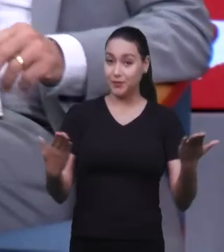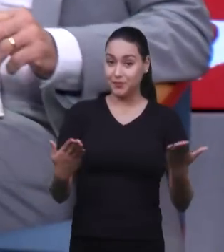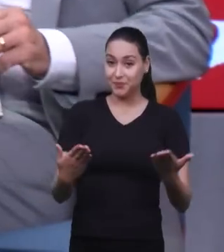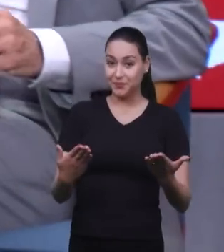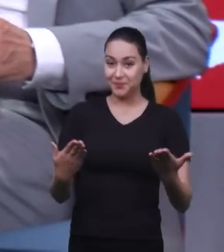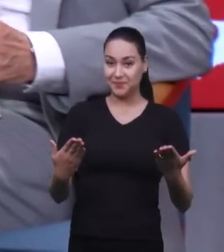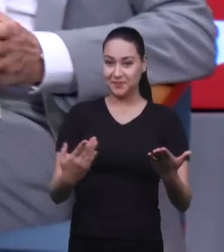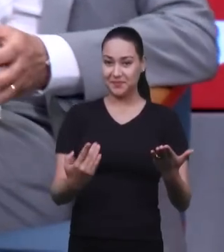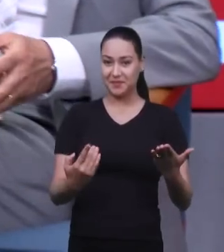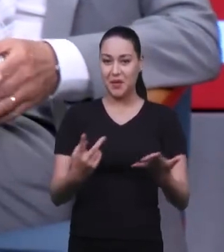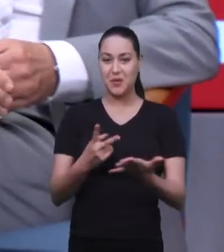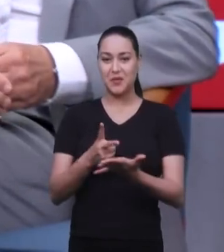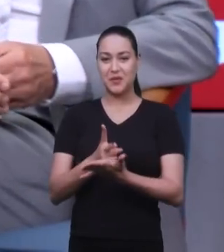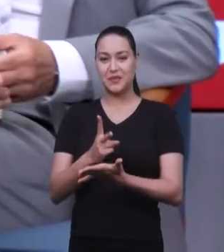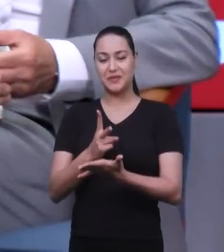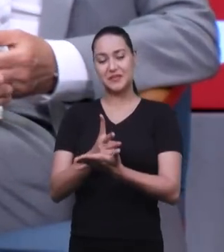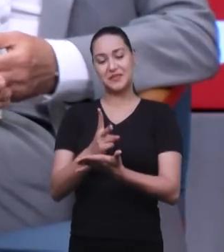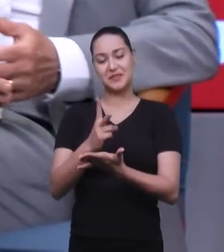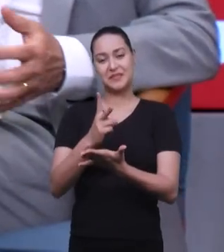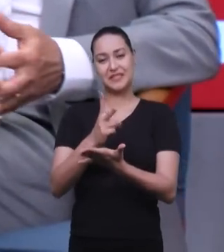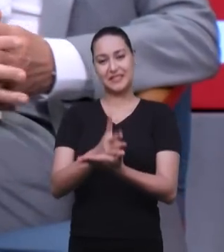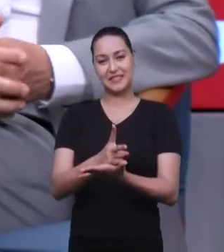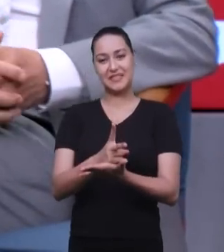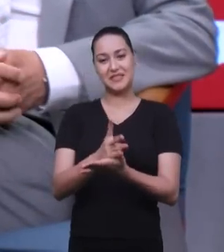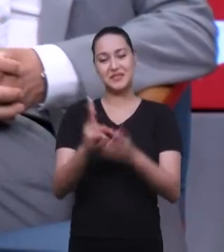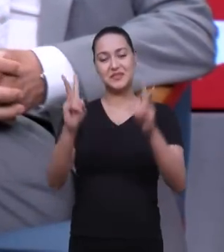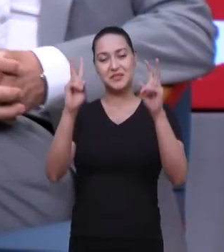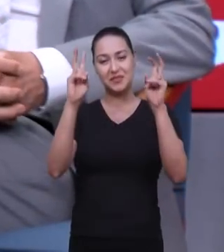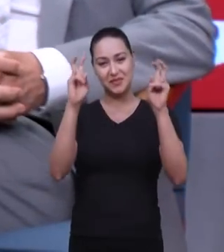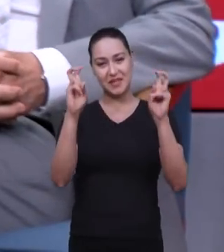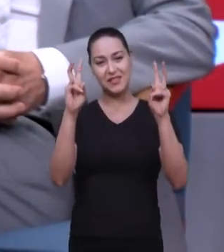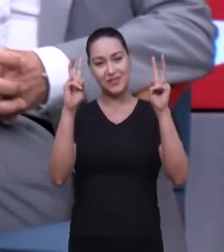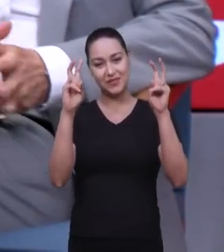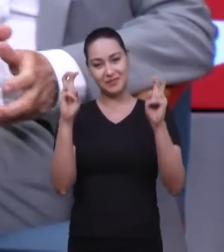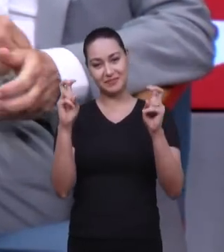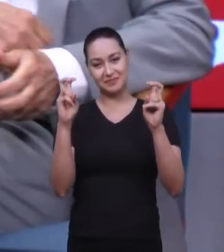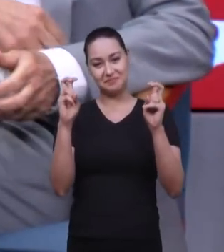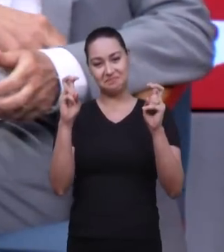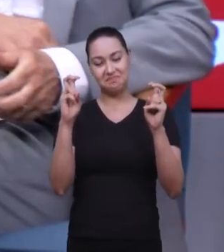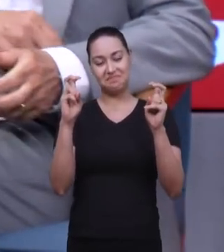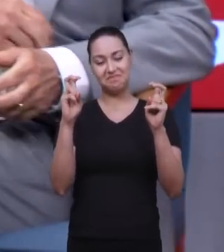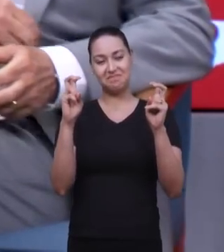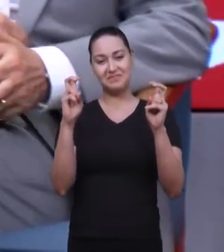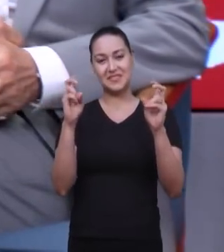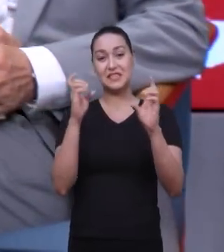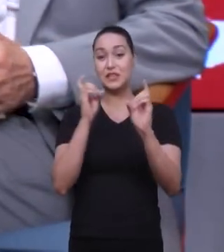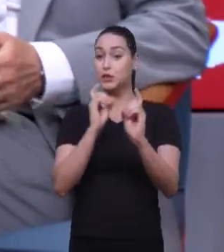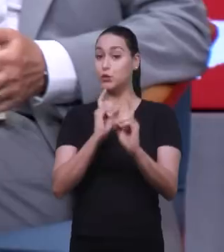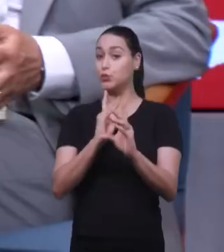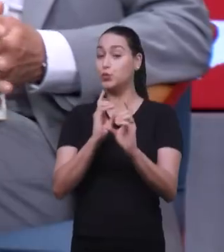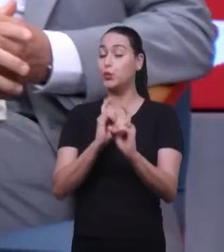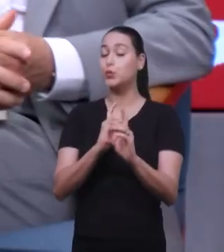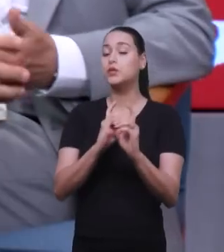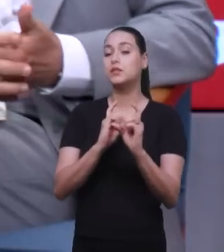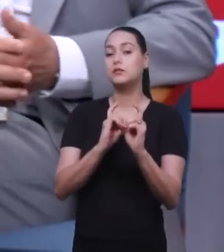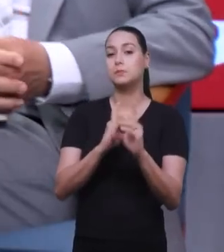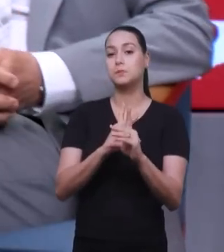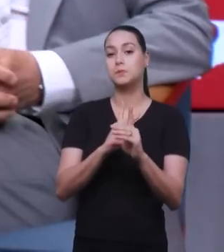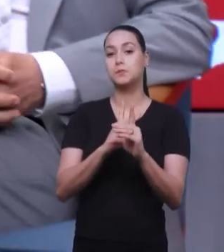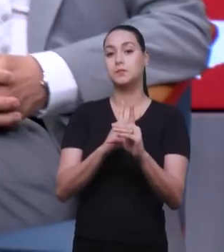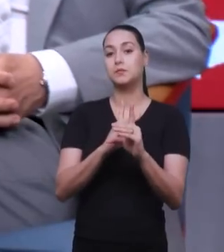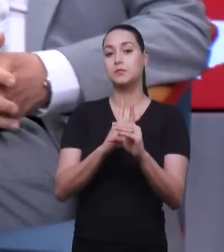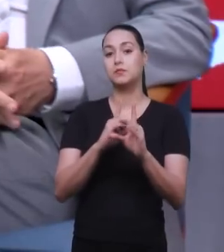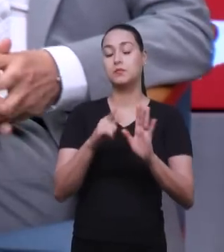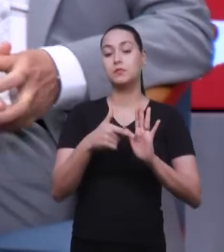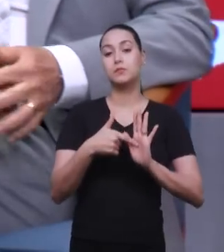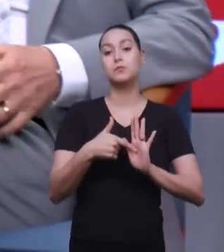Irmãos, nós estamos dando continuidade a esse assunto, né,